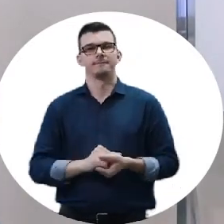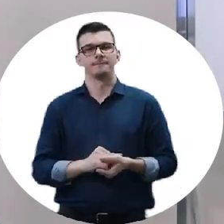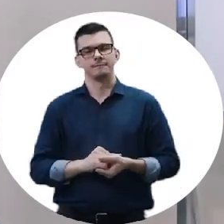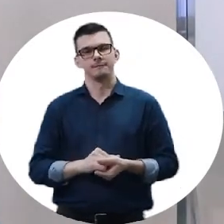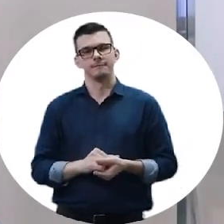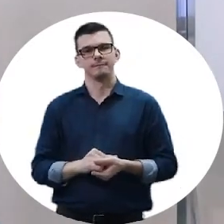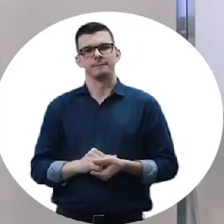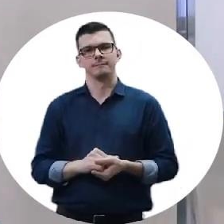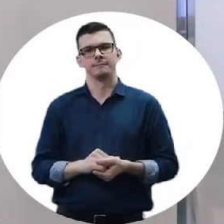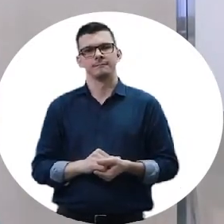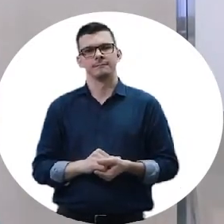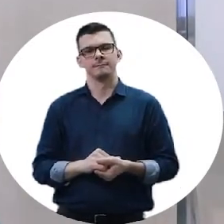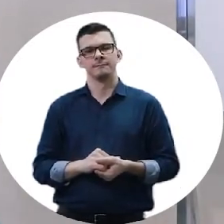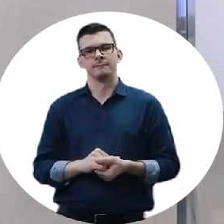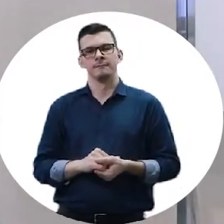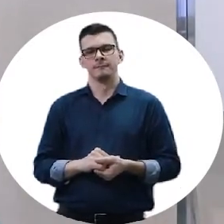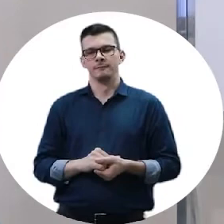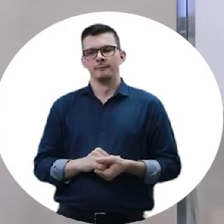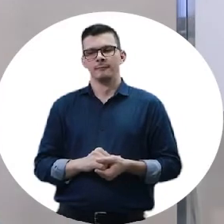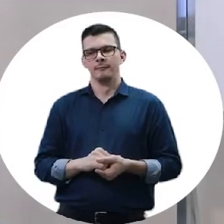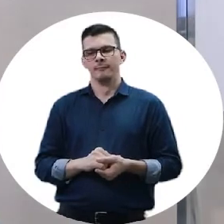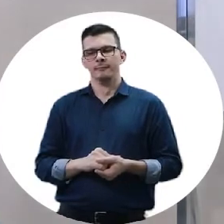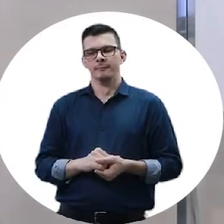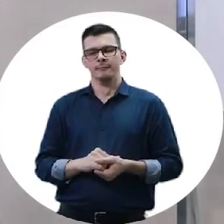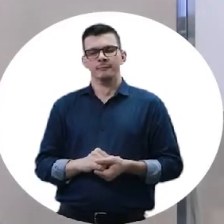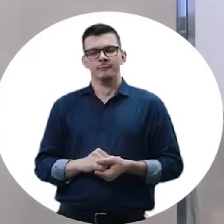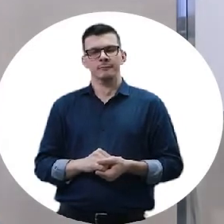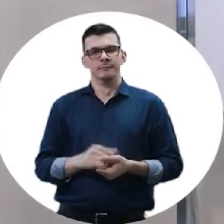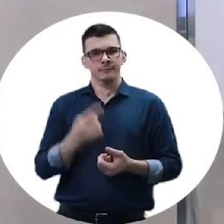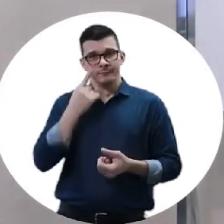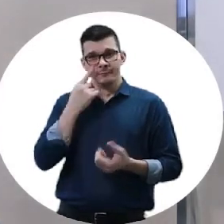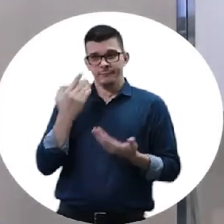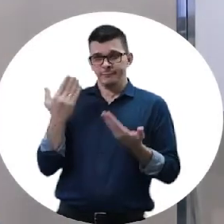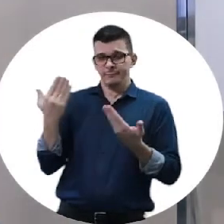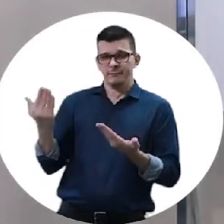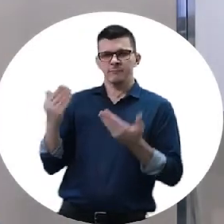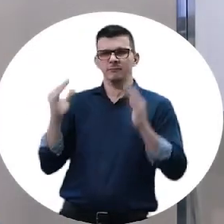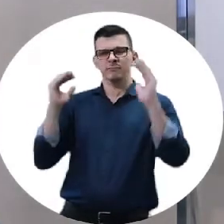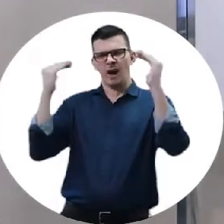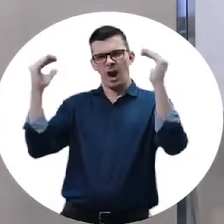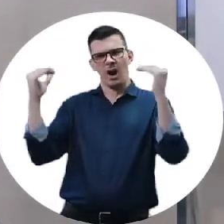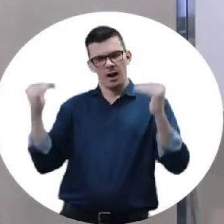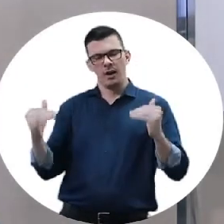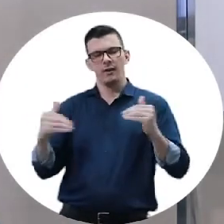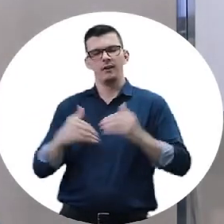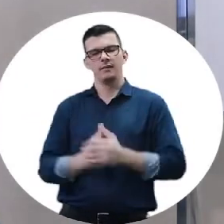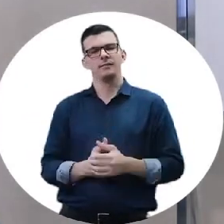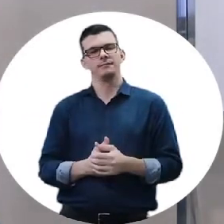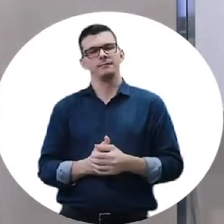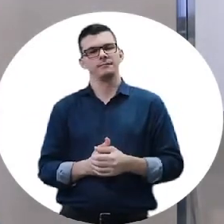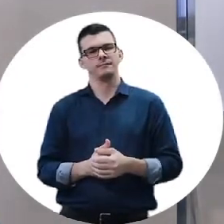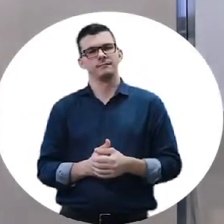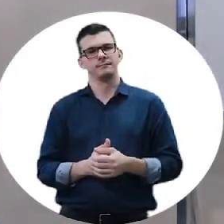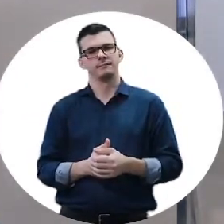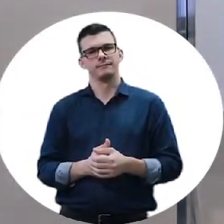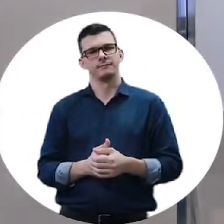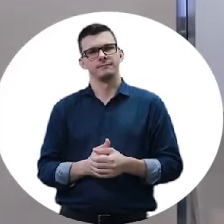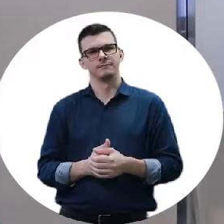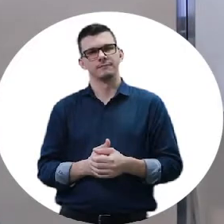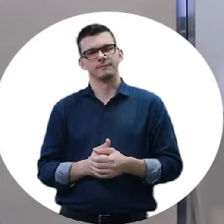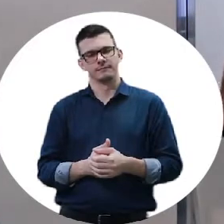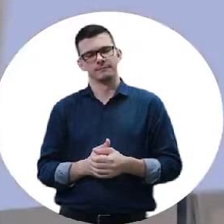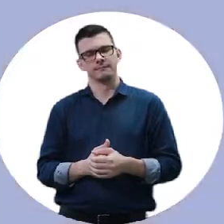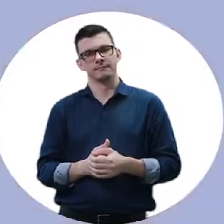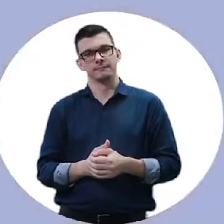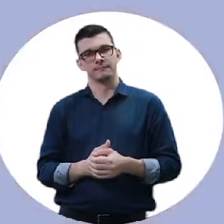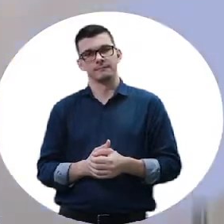A, a massa de A, 2, vezes a aceleração, que é quanto? 10, dá 20 mil. A tração na corda é de